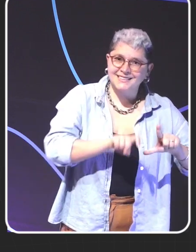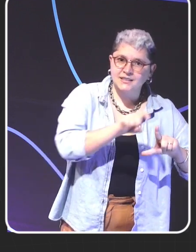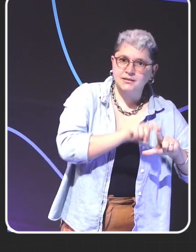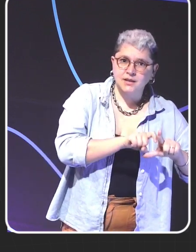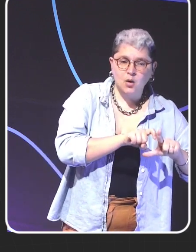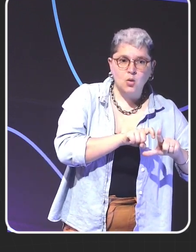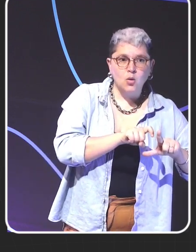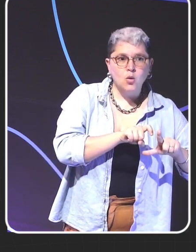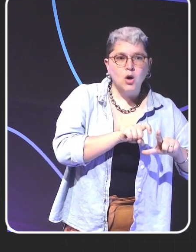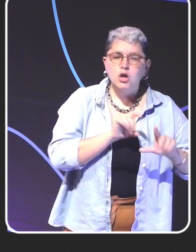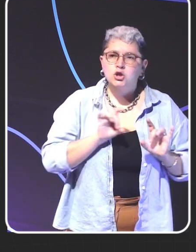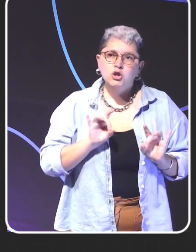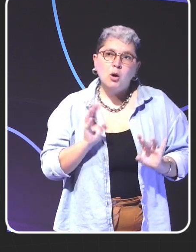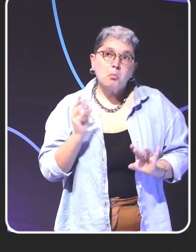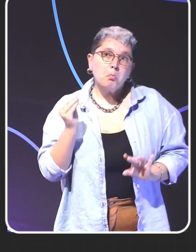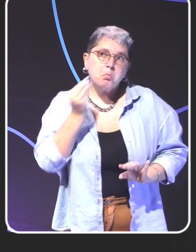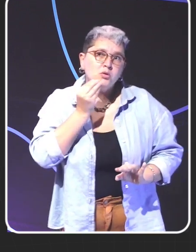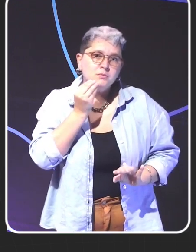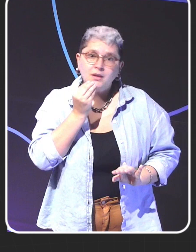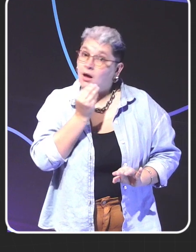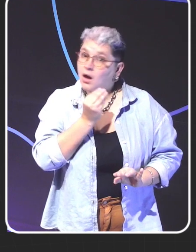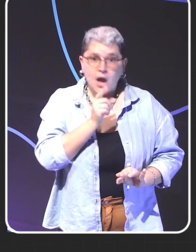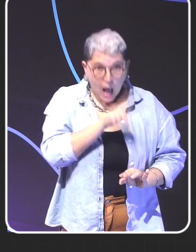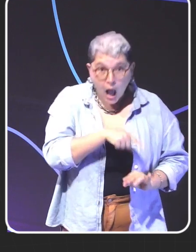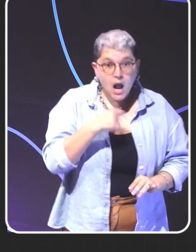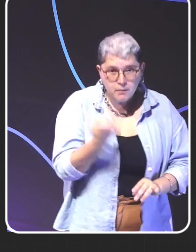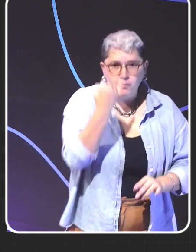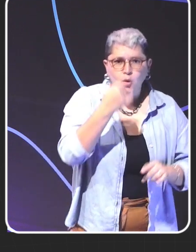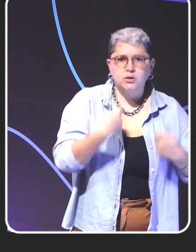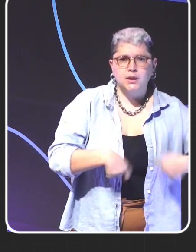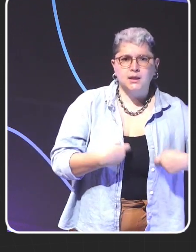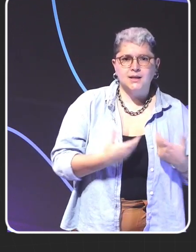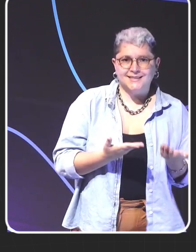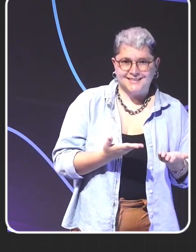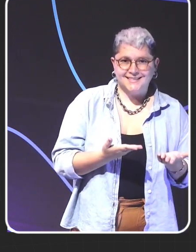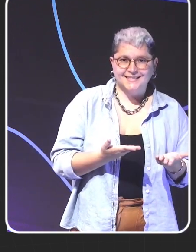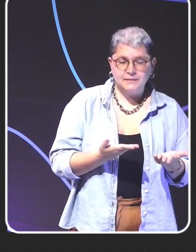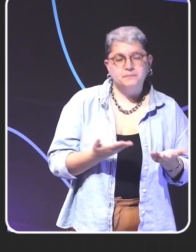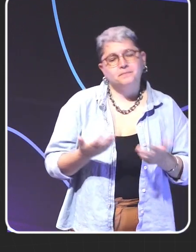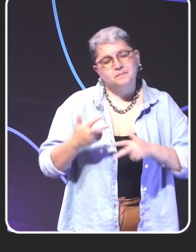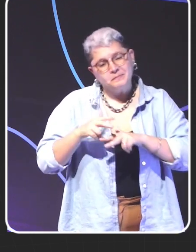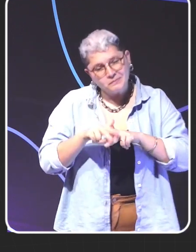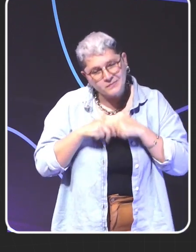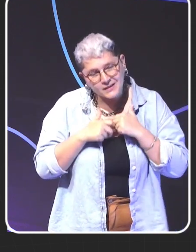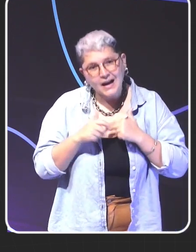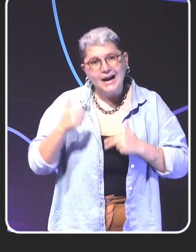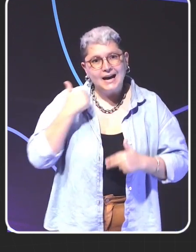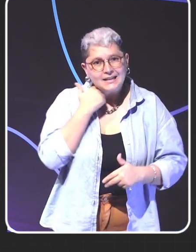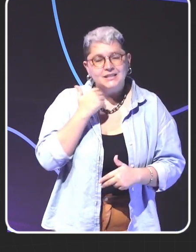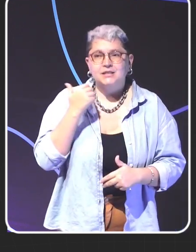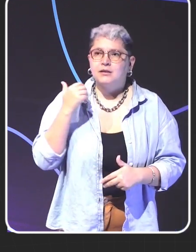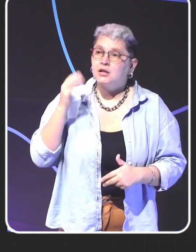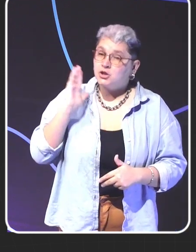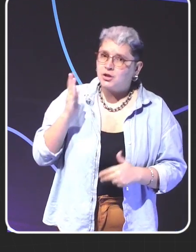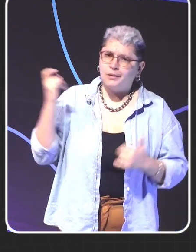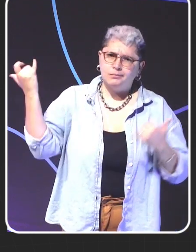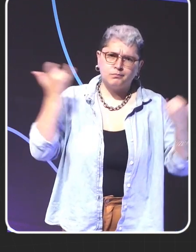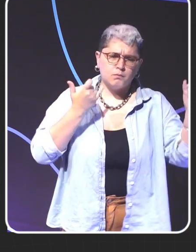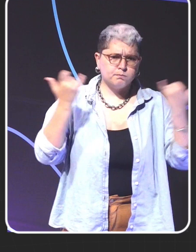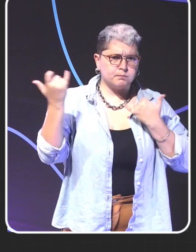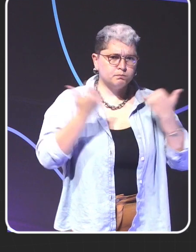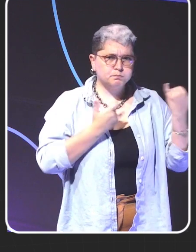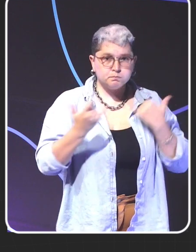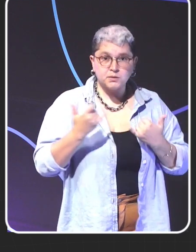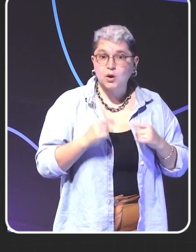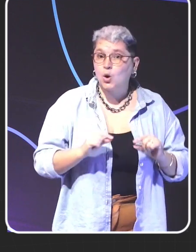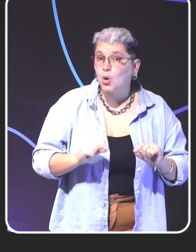meio essencial. E, dentro de tudo isso, a gente ouve falar muito de dados, a gente ouve falar que dados é o